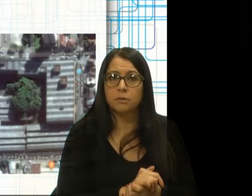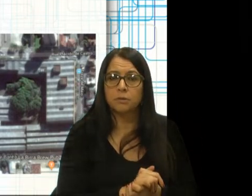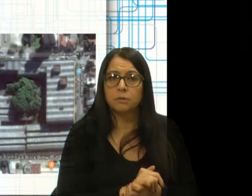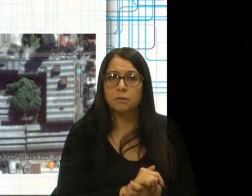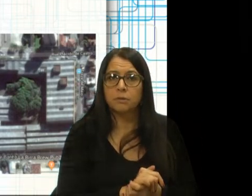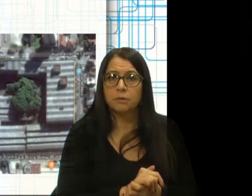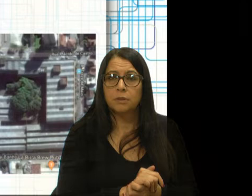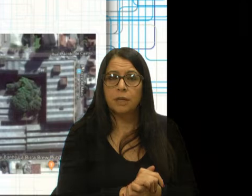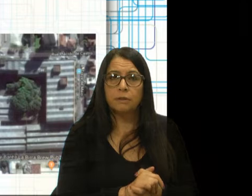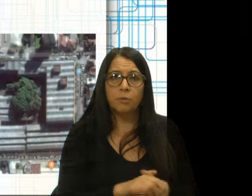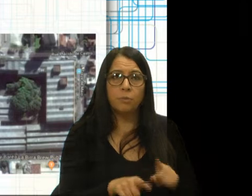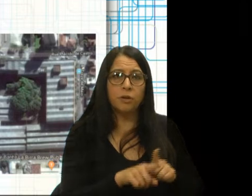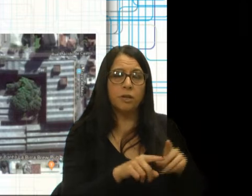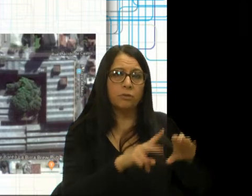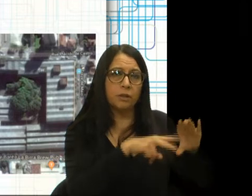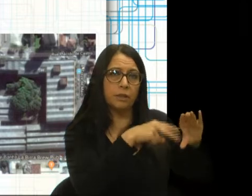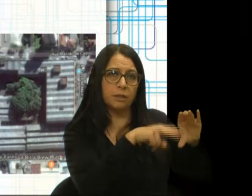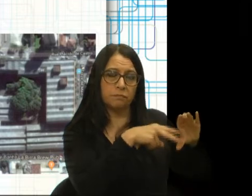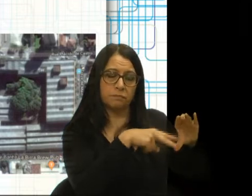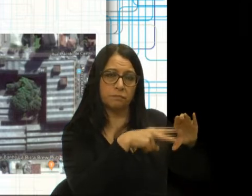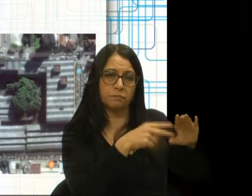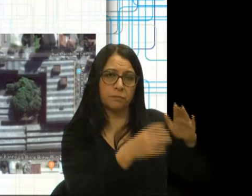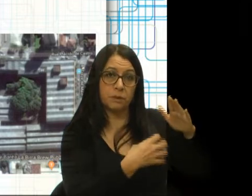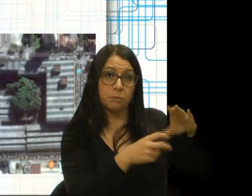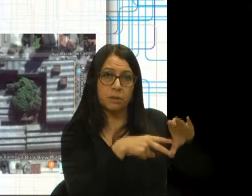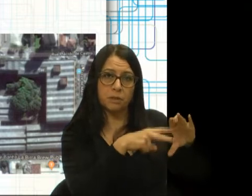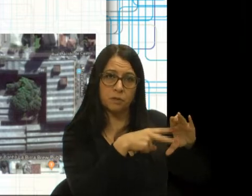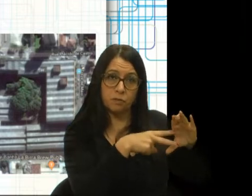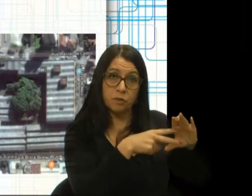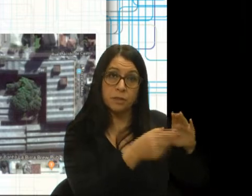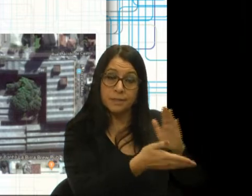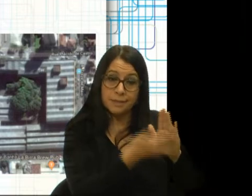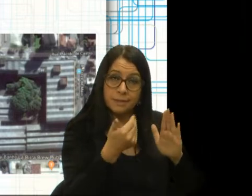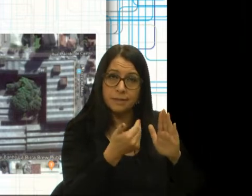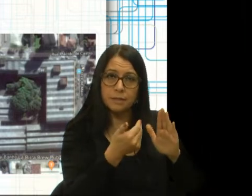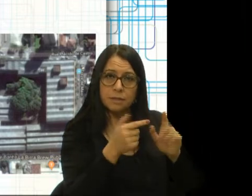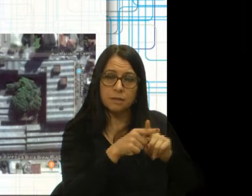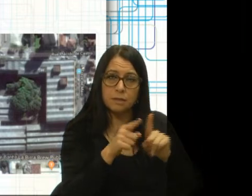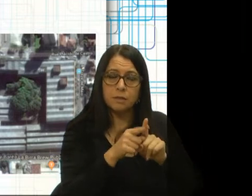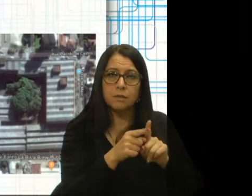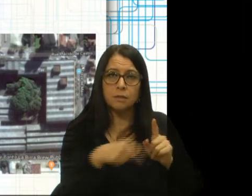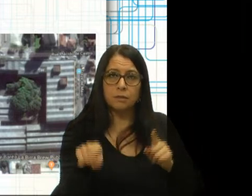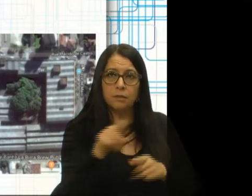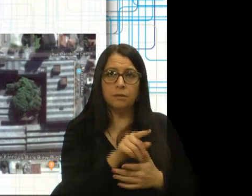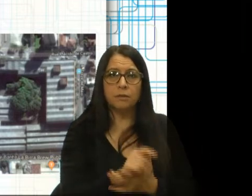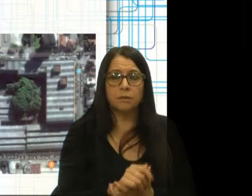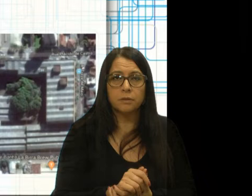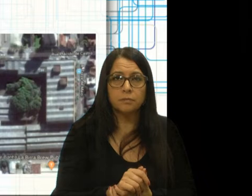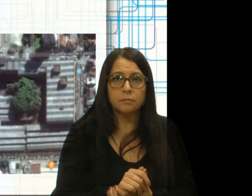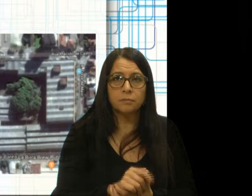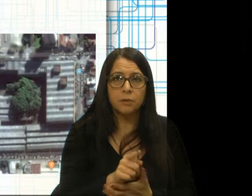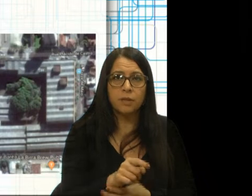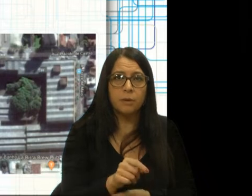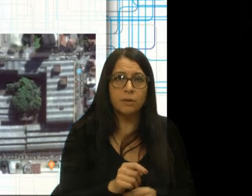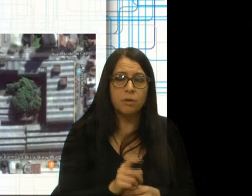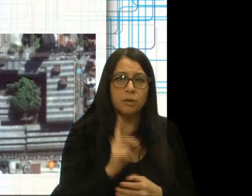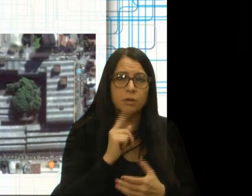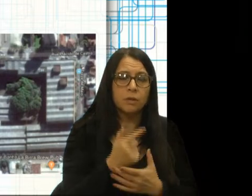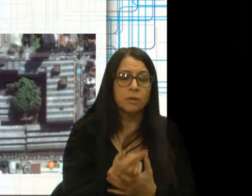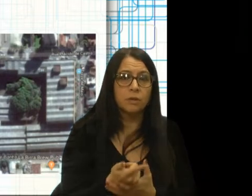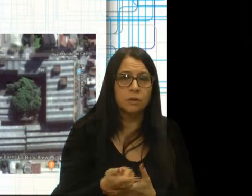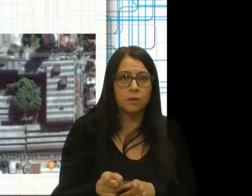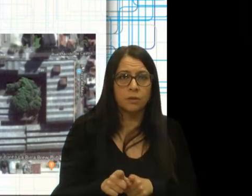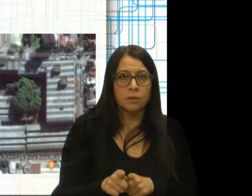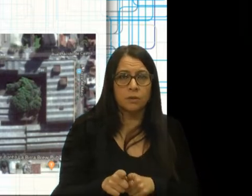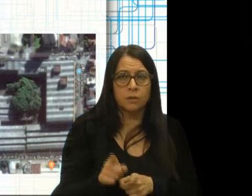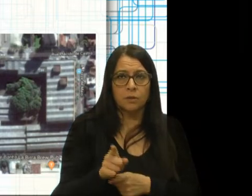Se a empresa Voge sai agora em agosto, o que o município fará para a ocupação da Maesa? É um